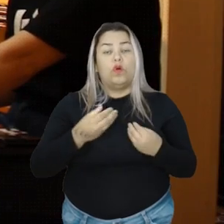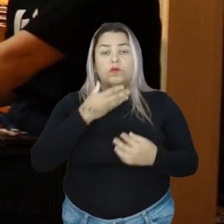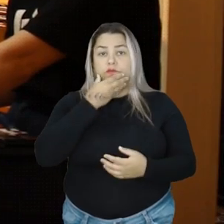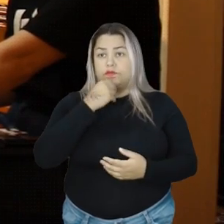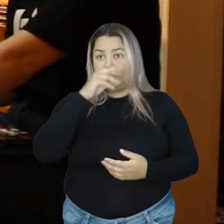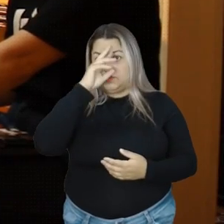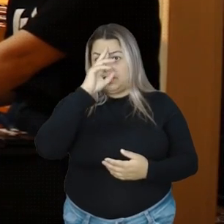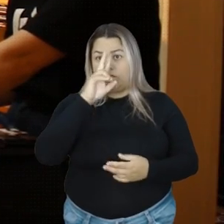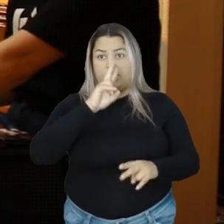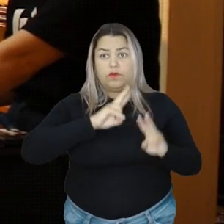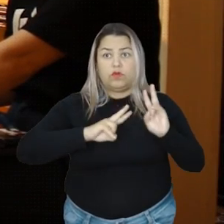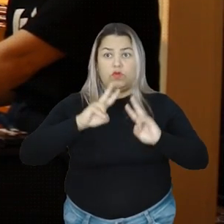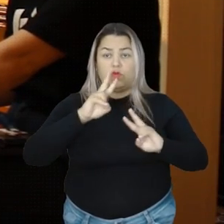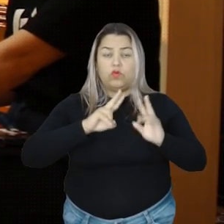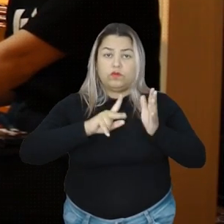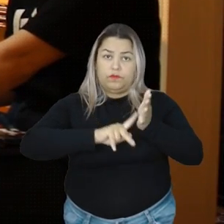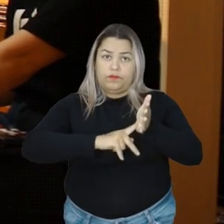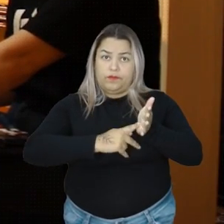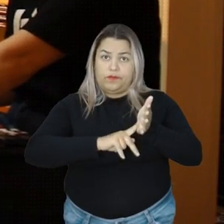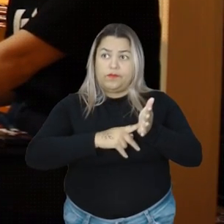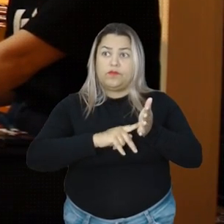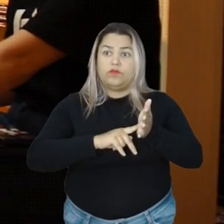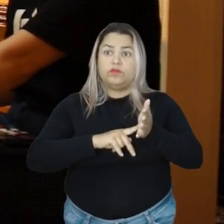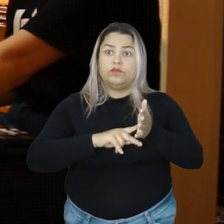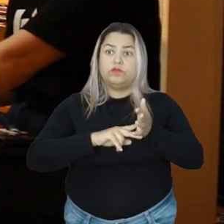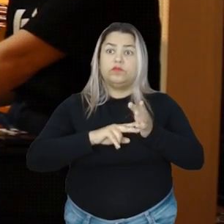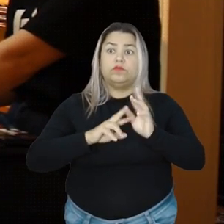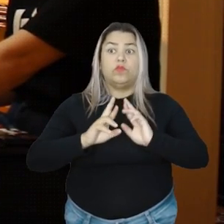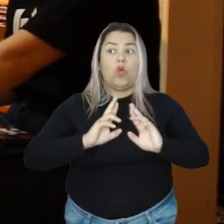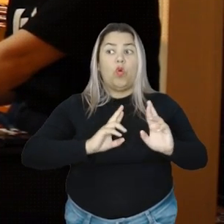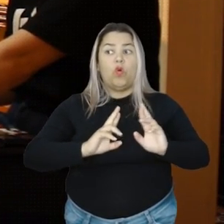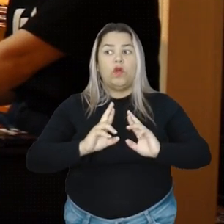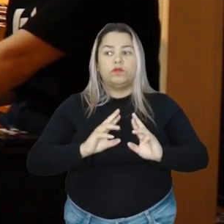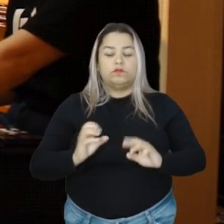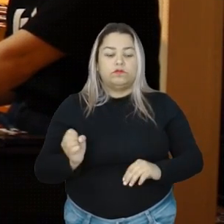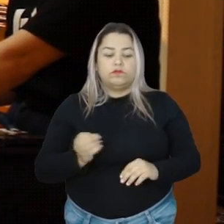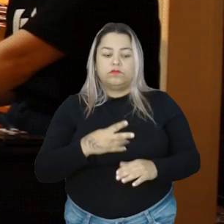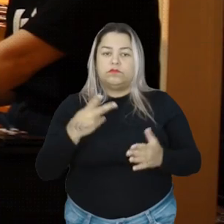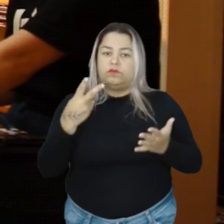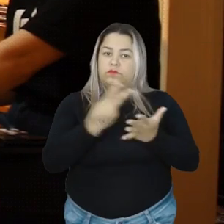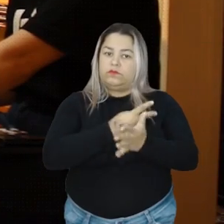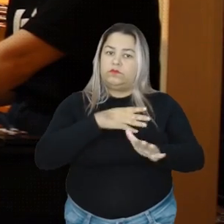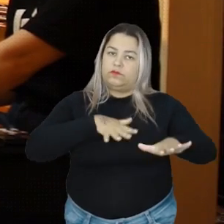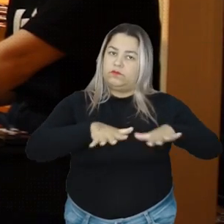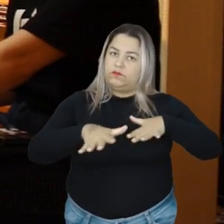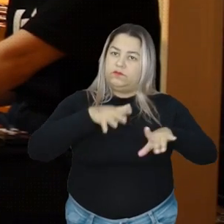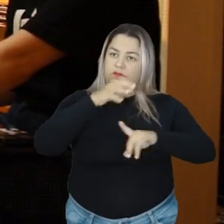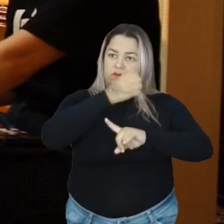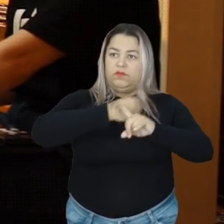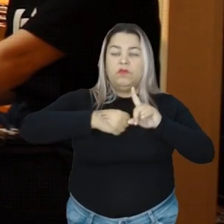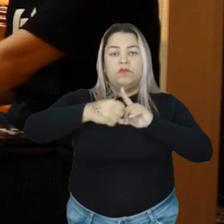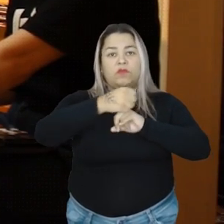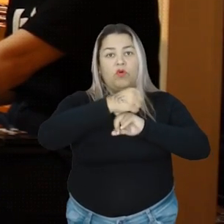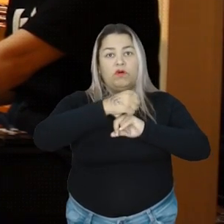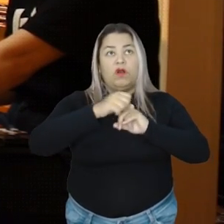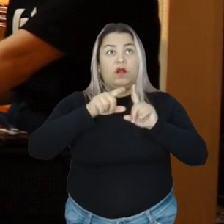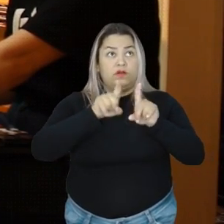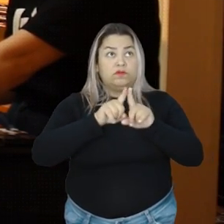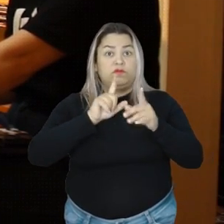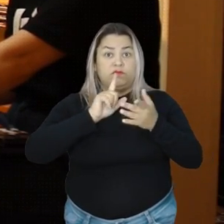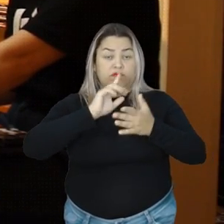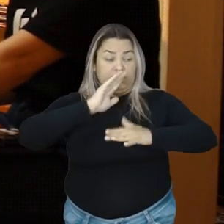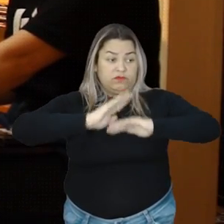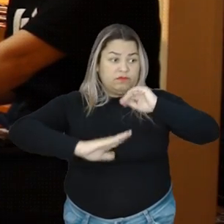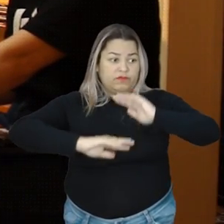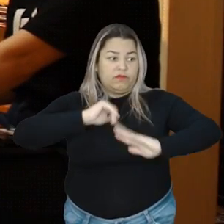o sindicato e a relação que o sindicato tem com esse novo momento, enfim, né, de mobilizações sociais e tal? Qual é esse novo papel do sindicato,